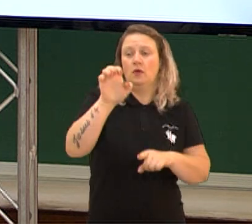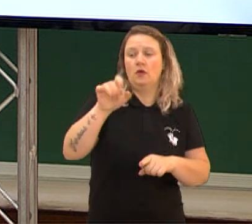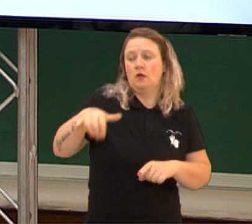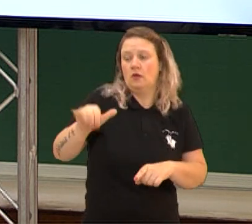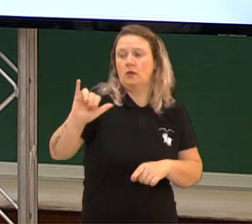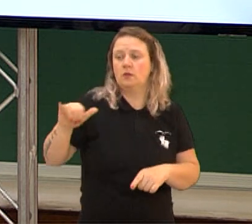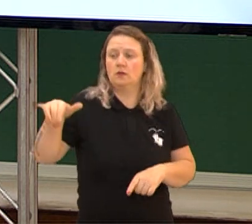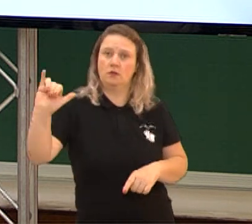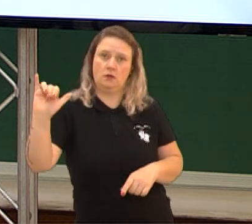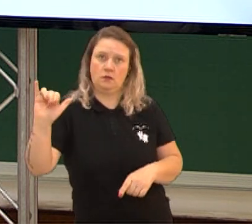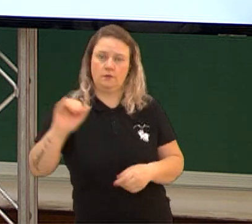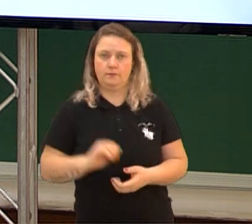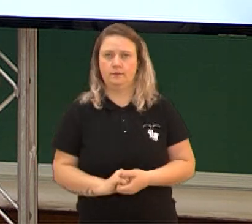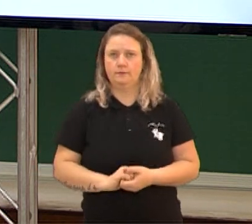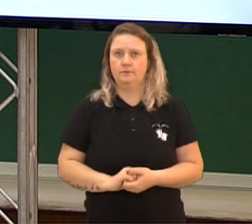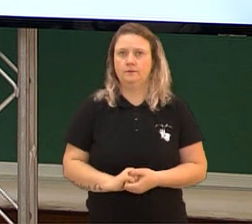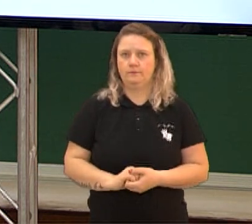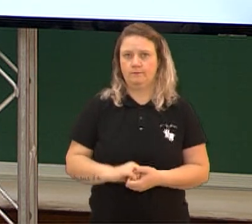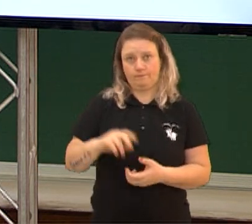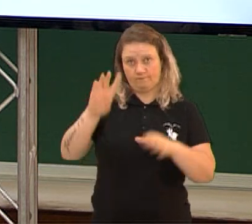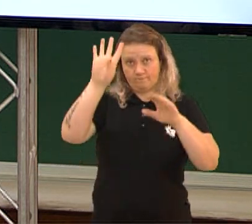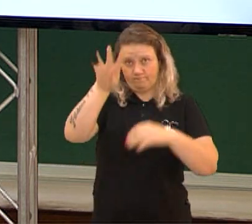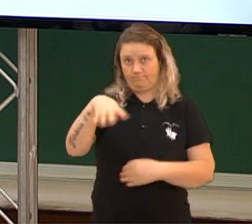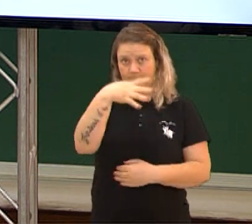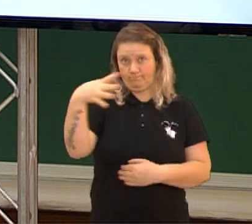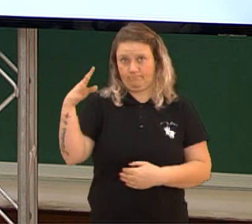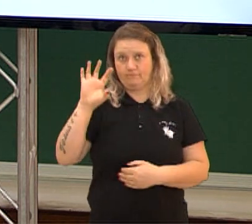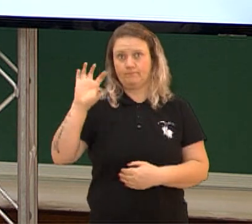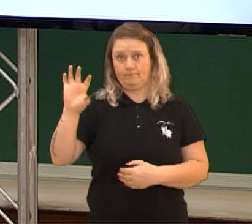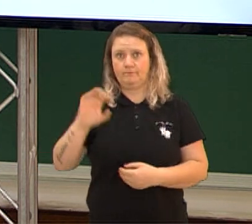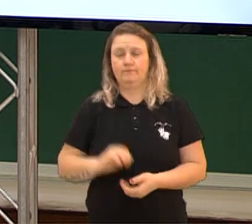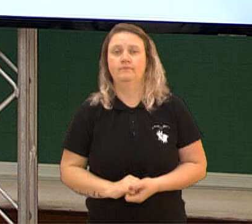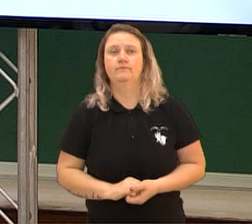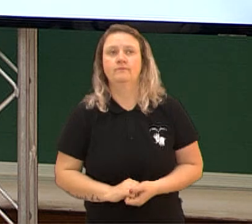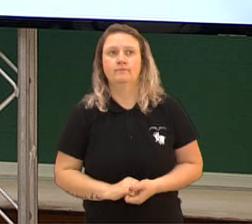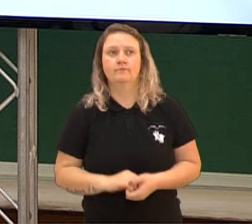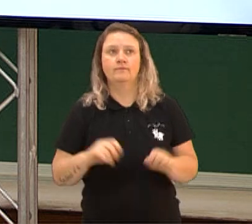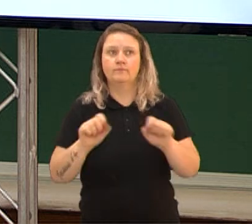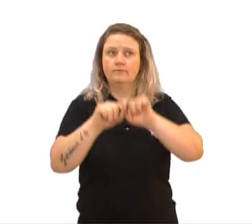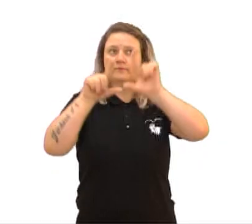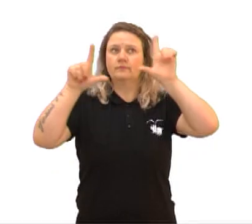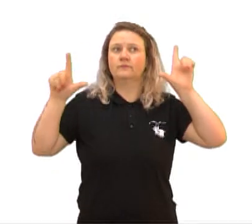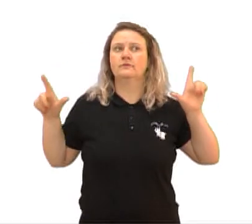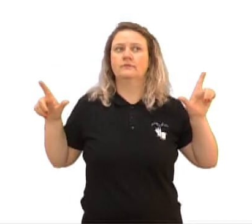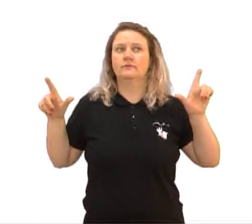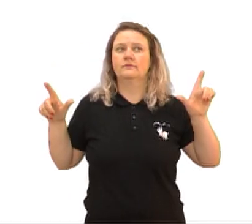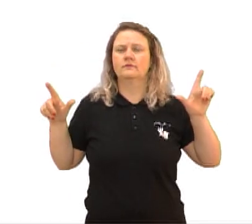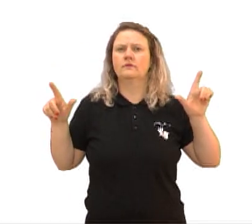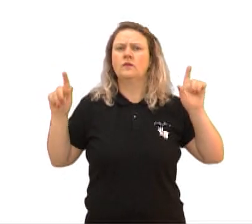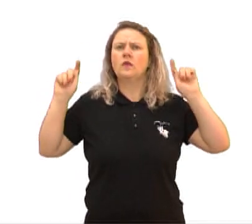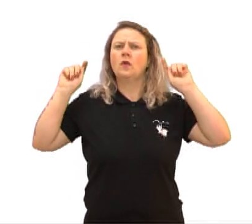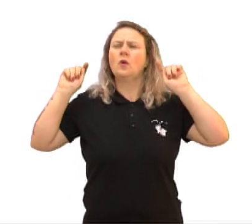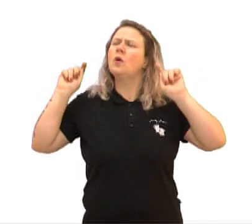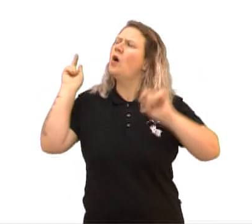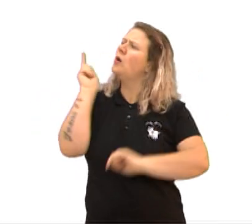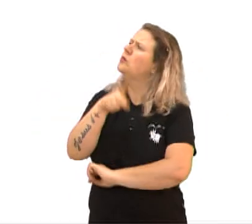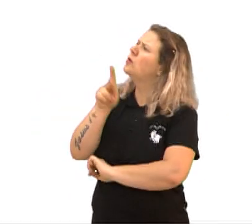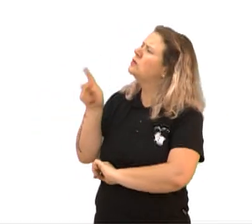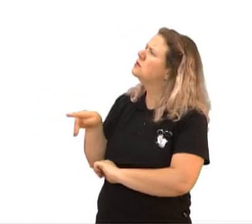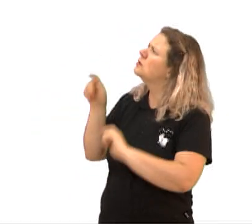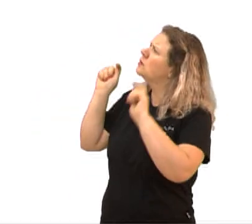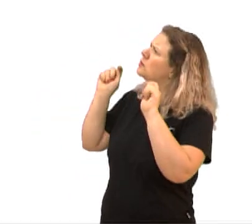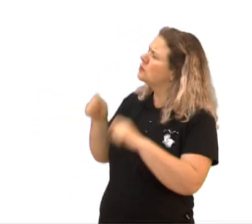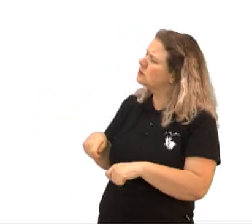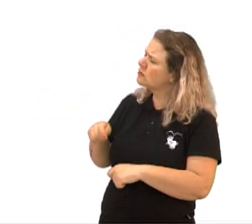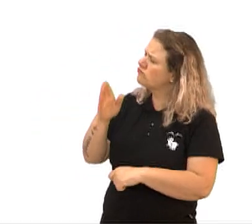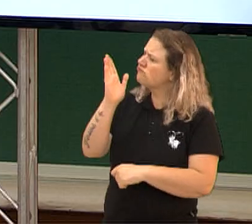a minha matriz tem essa carinha aqui. Então ficou claro qual é. Professor, eu poderia então ter aniquilado,